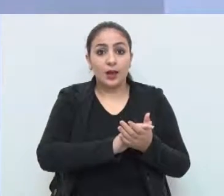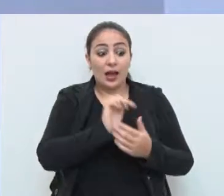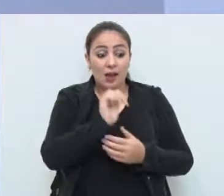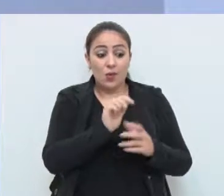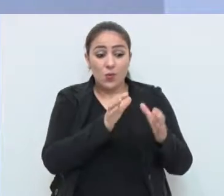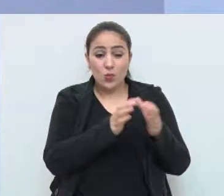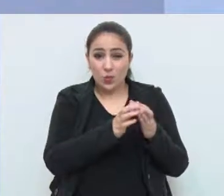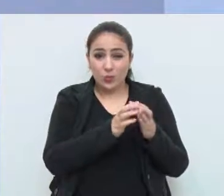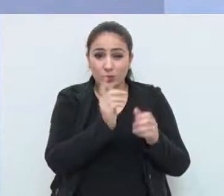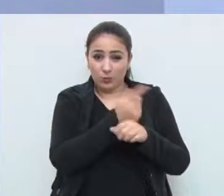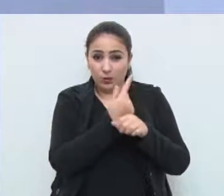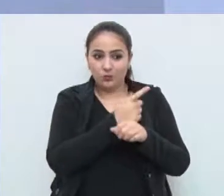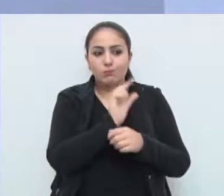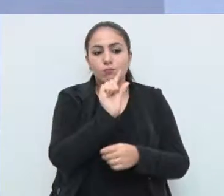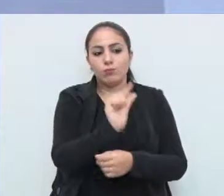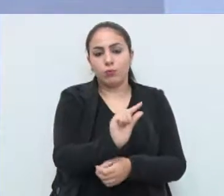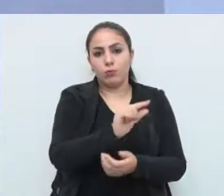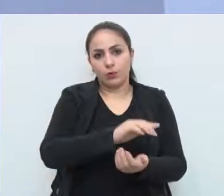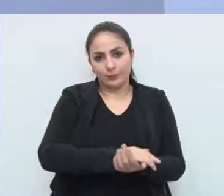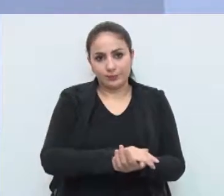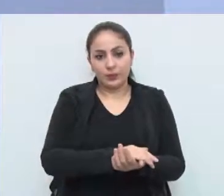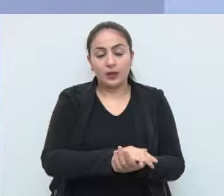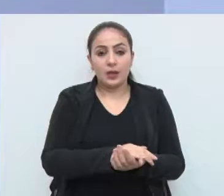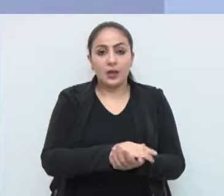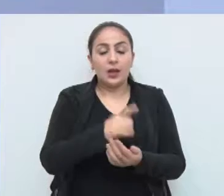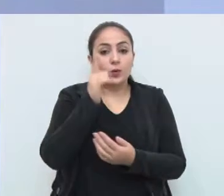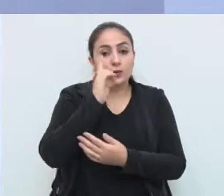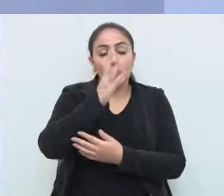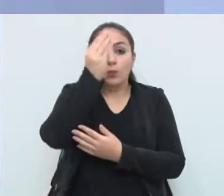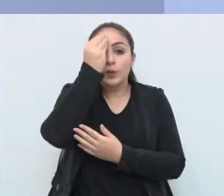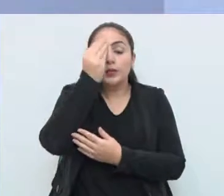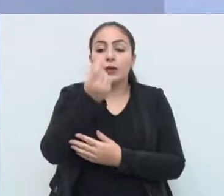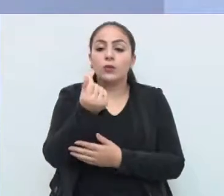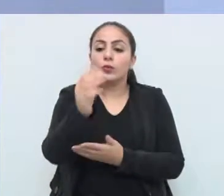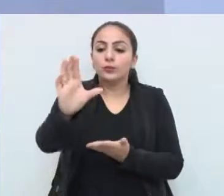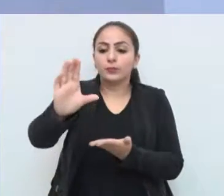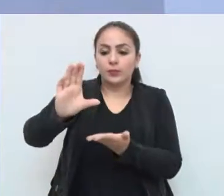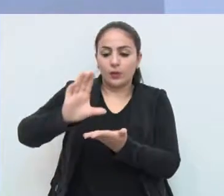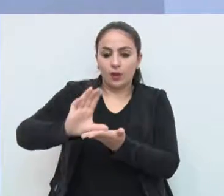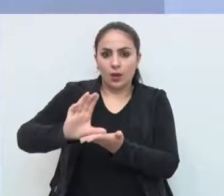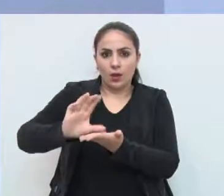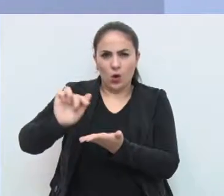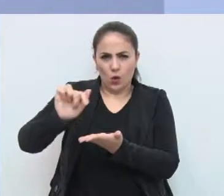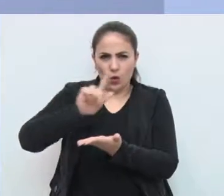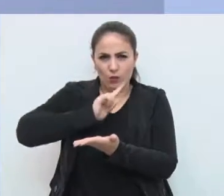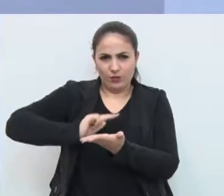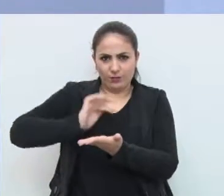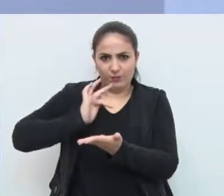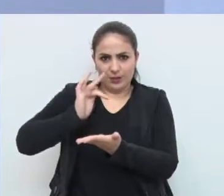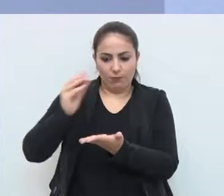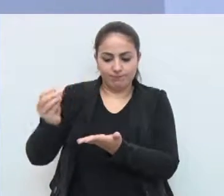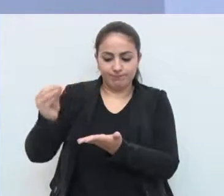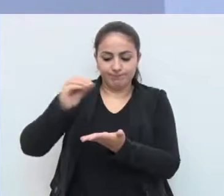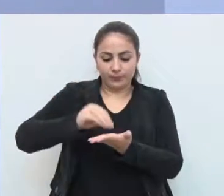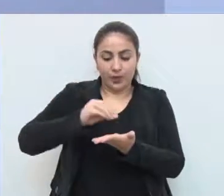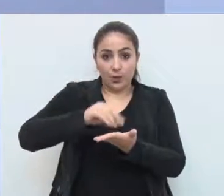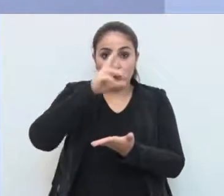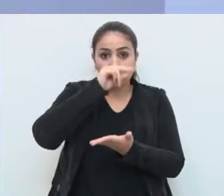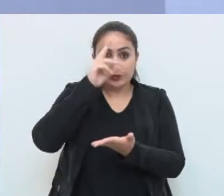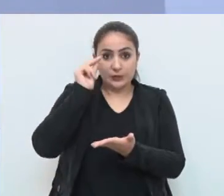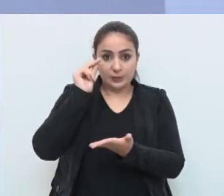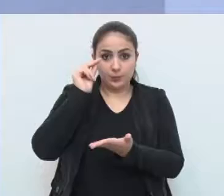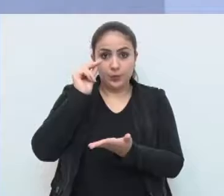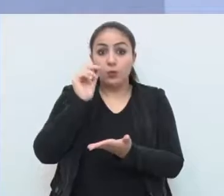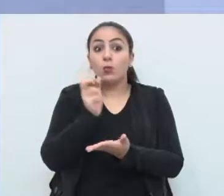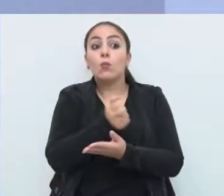isso que a solicitação das informações é para compreender dos recursos que vêm do governo federal e que são repassados ao município pelo